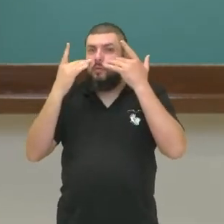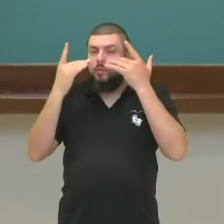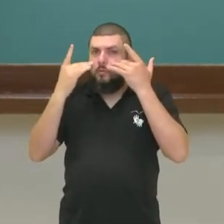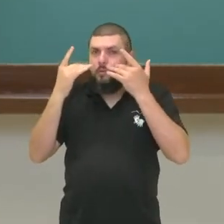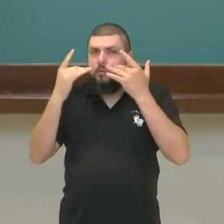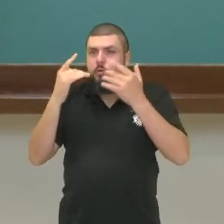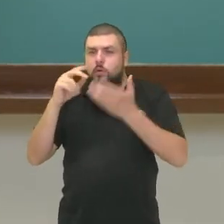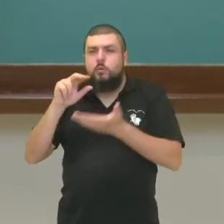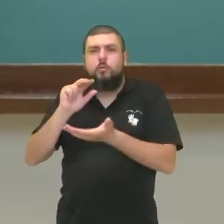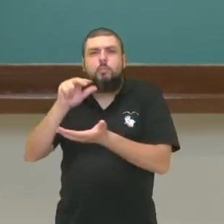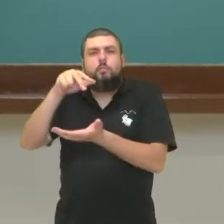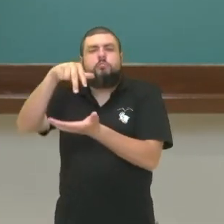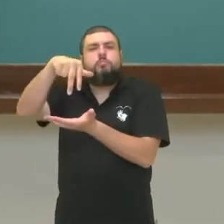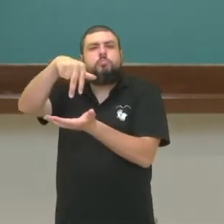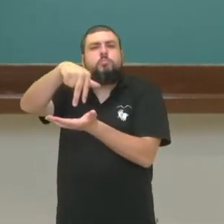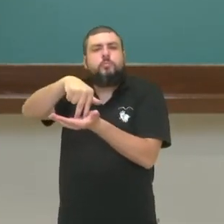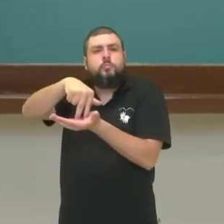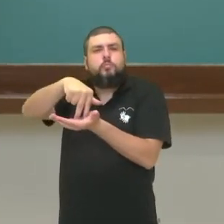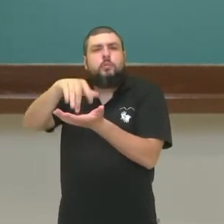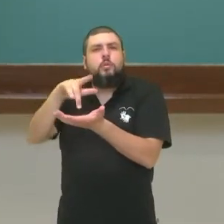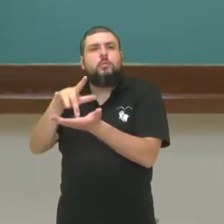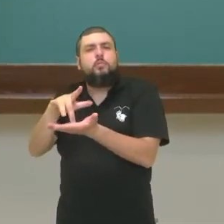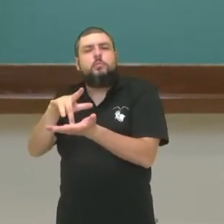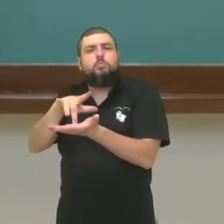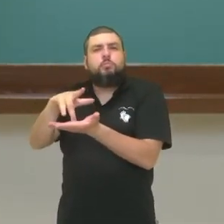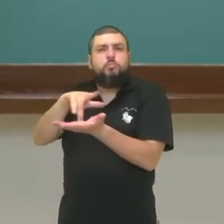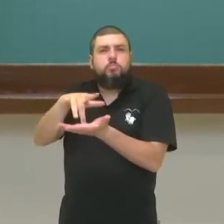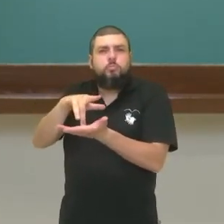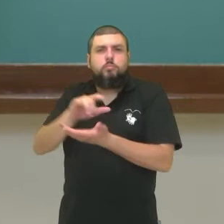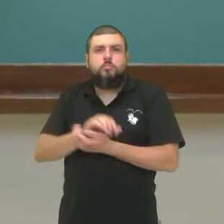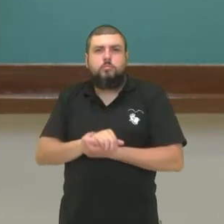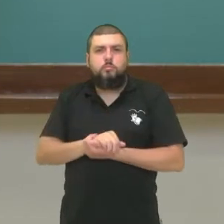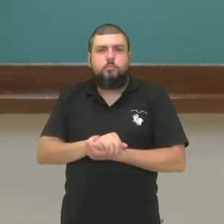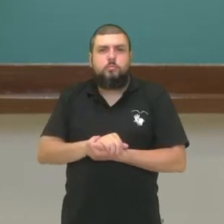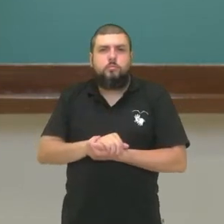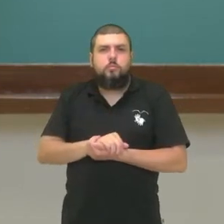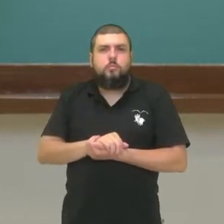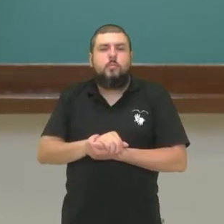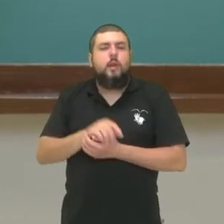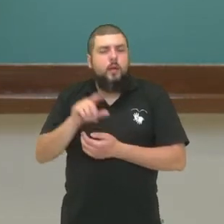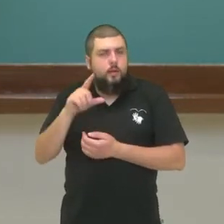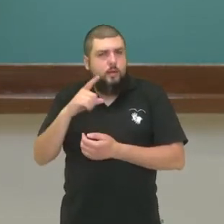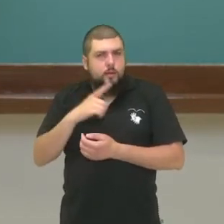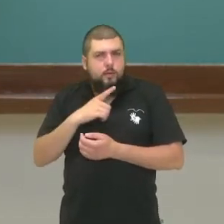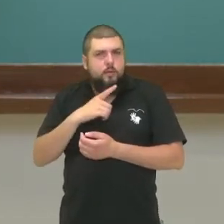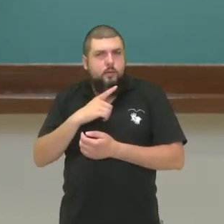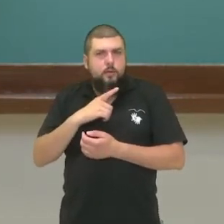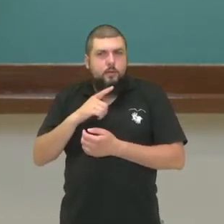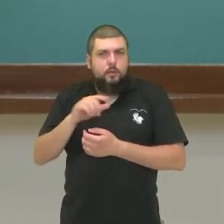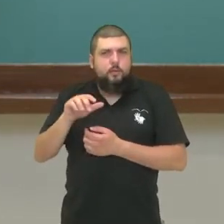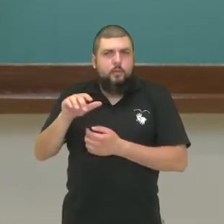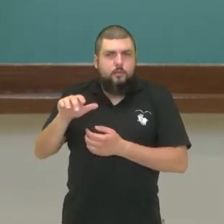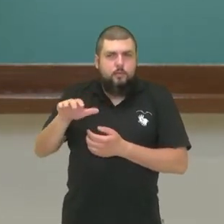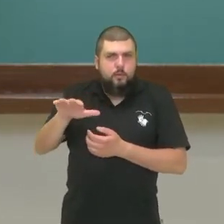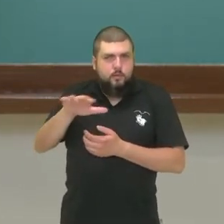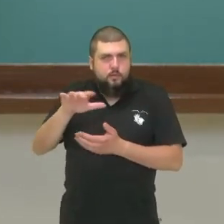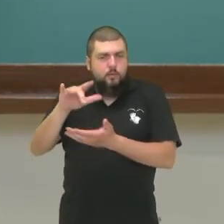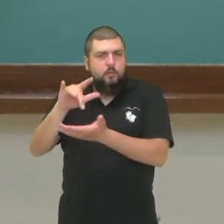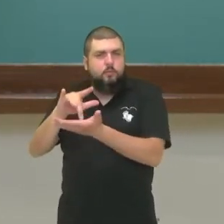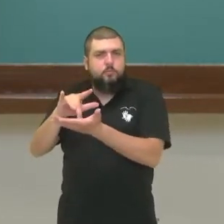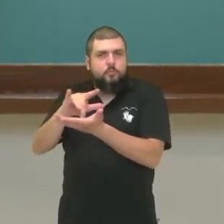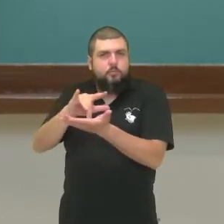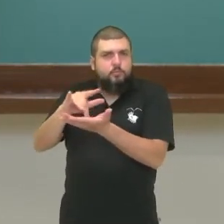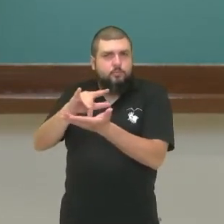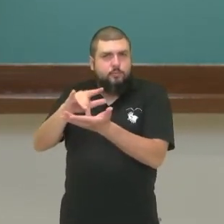uma apresentação de dança agora, com dançarinos, que daí vão ganhar um novo